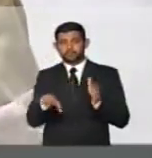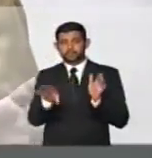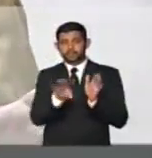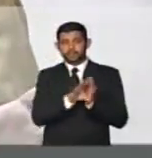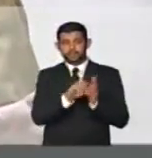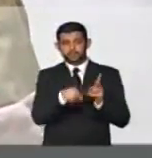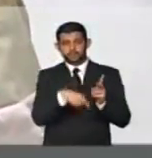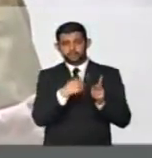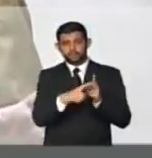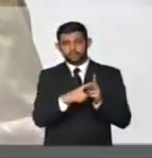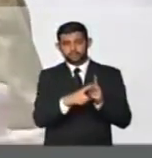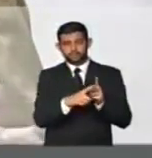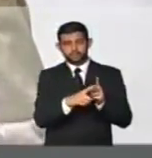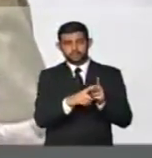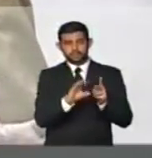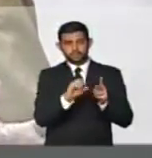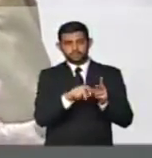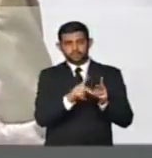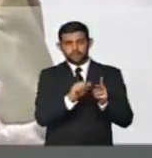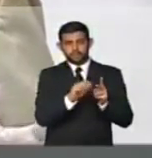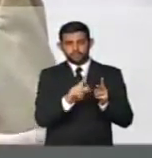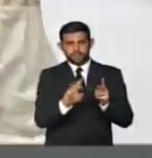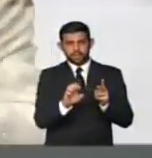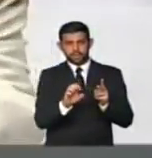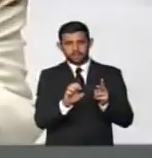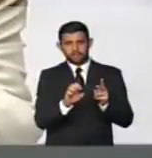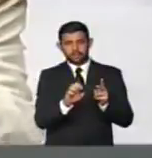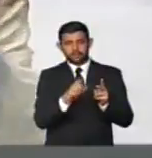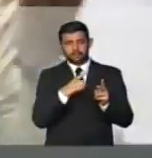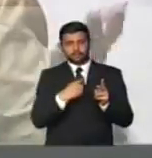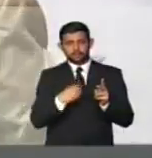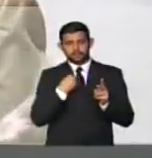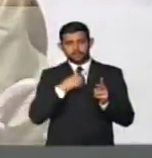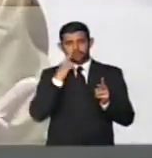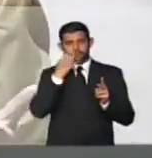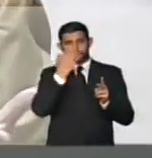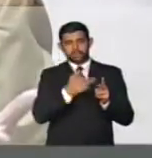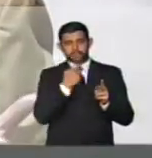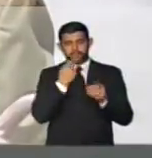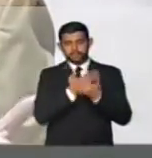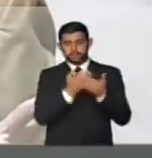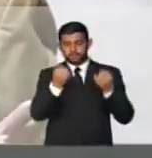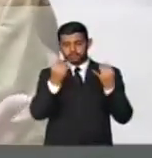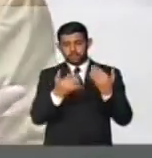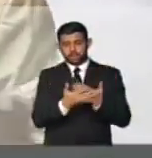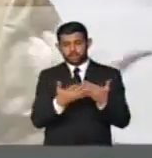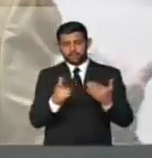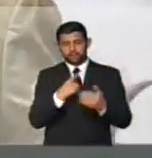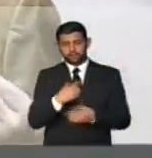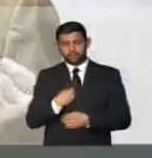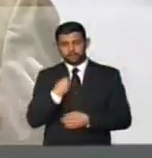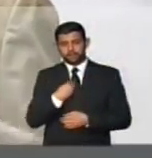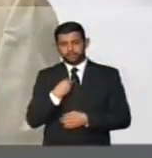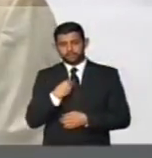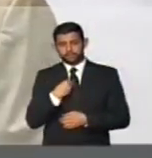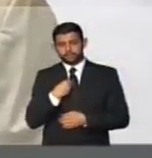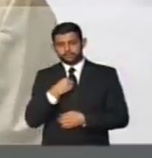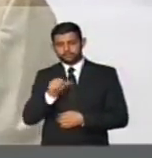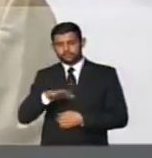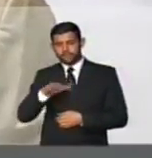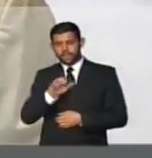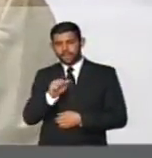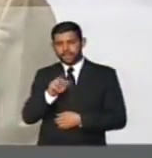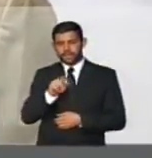logo em seguida a Suape. E nós temos, Vossa Excelência descreveu bem, nós temos o gesso da região